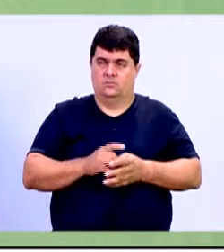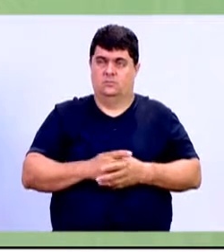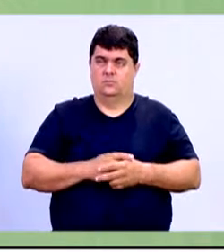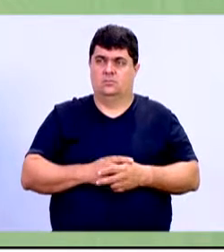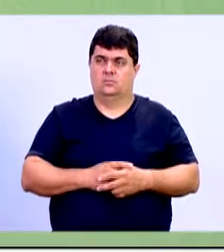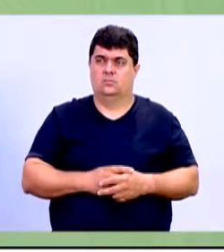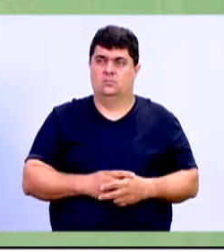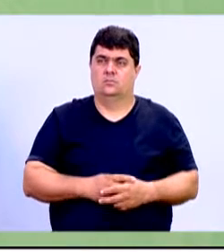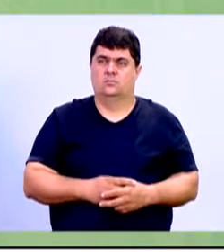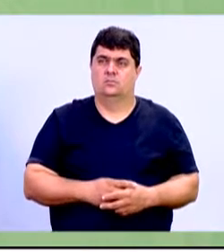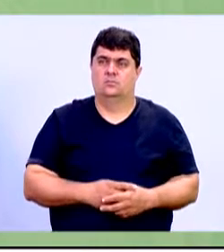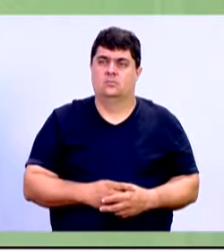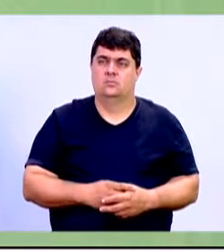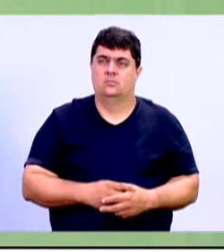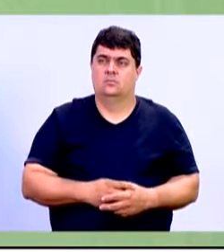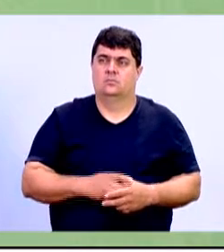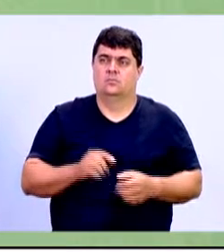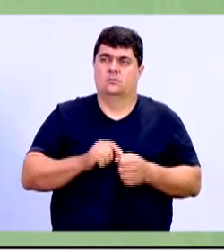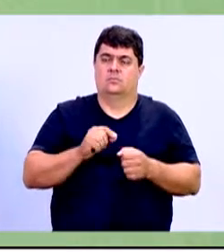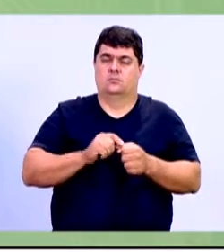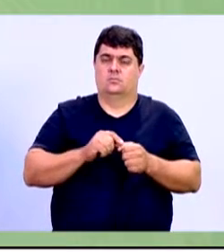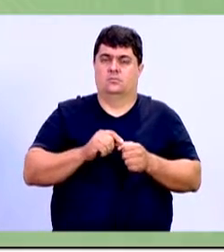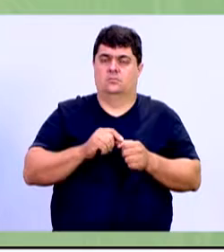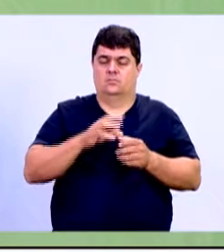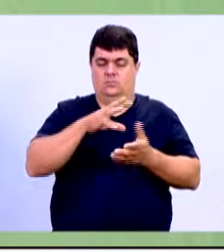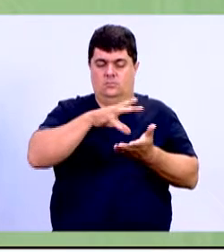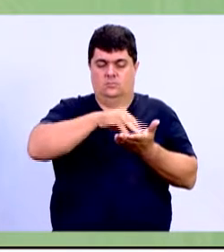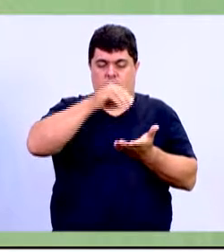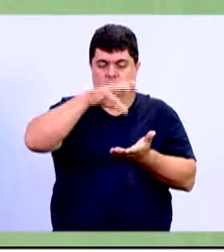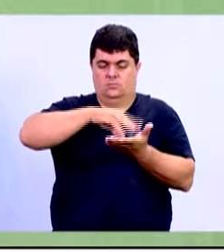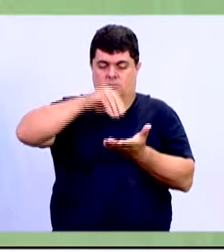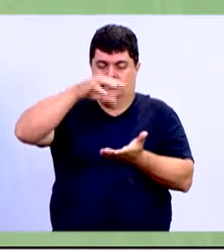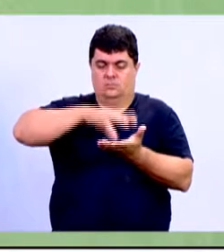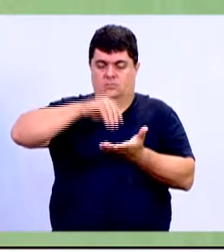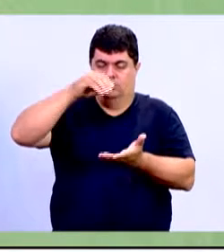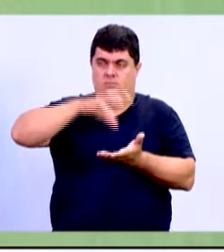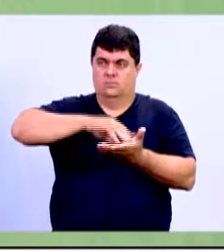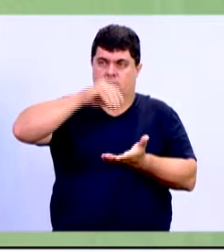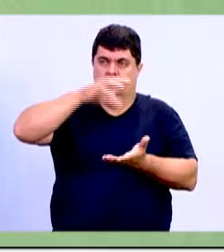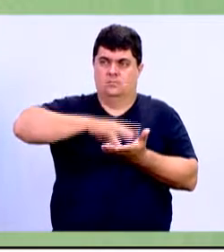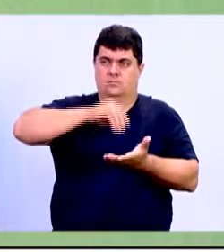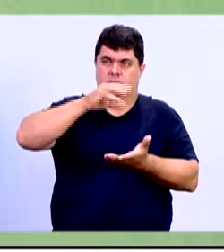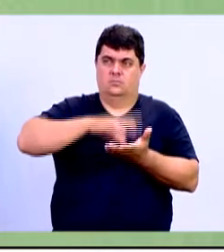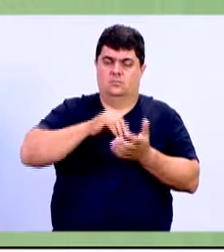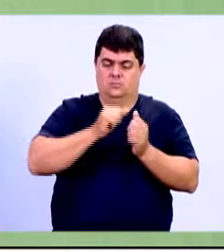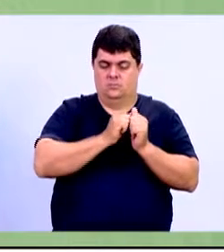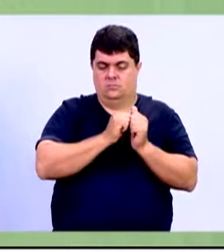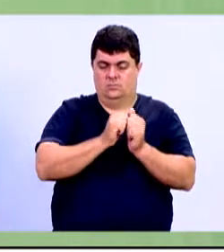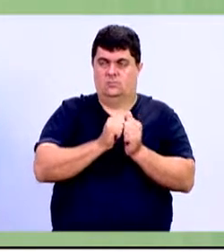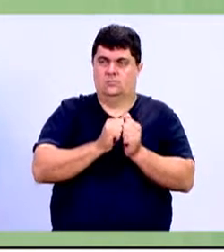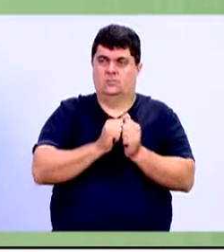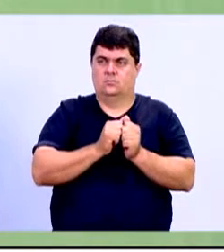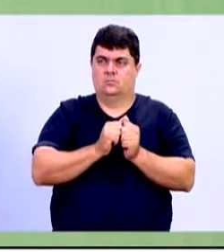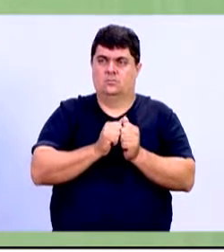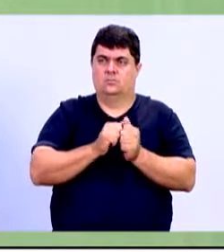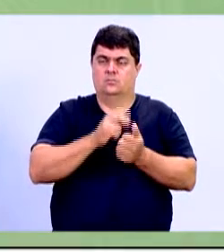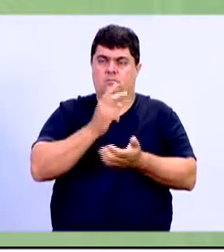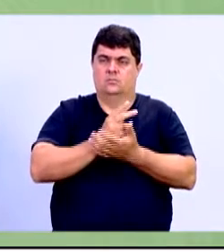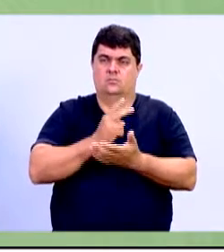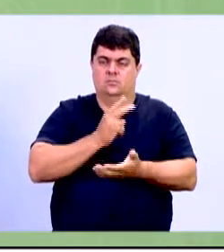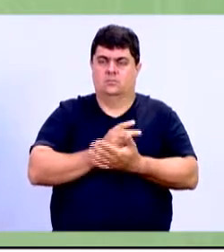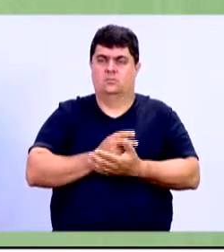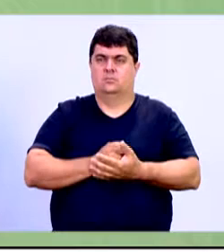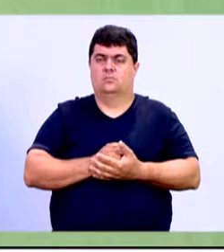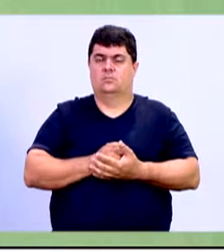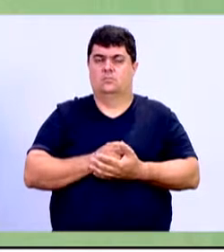é feito o espelhamento nelas de forma conjunta. Então, ao mesmo tempo, são